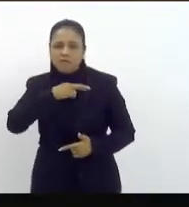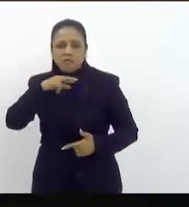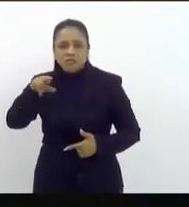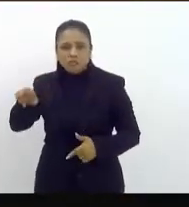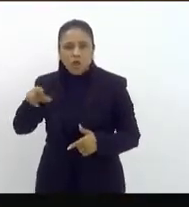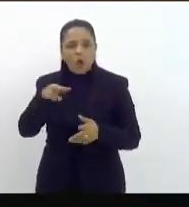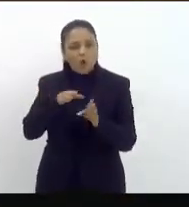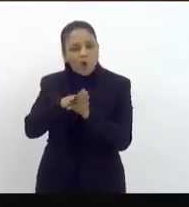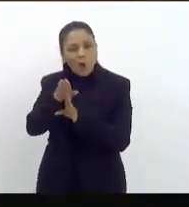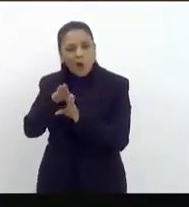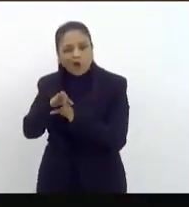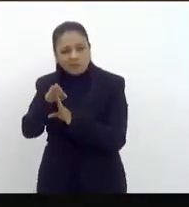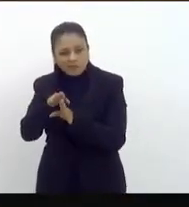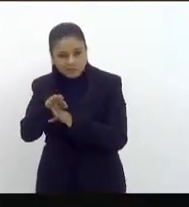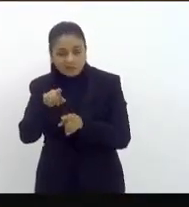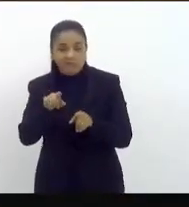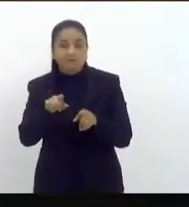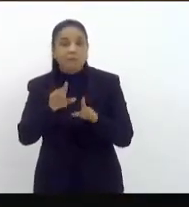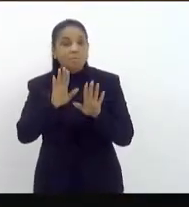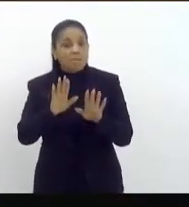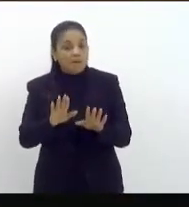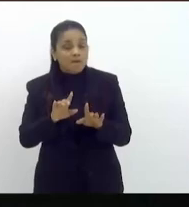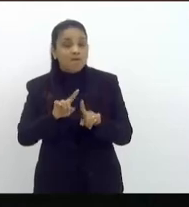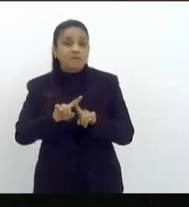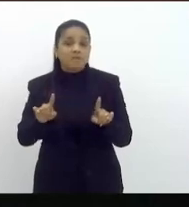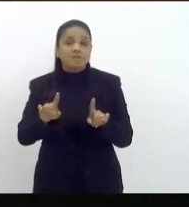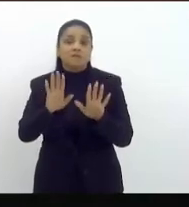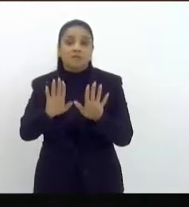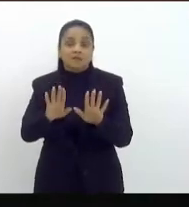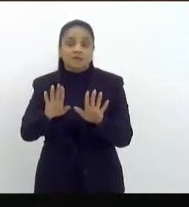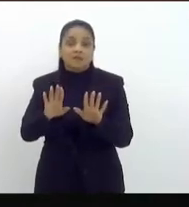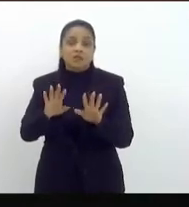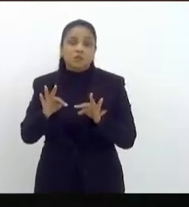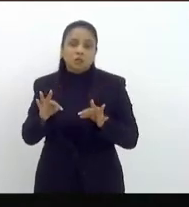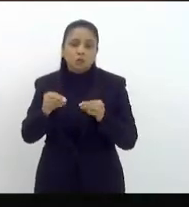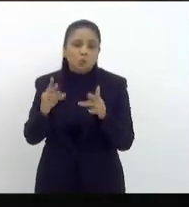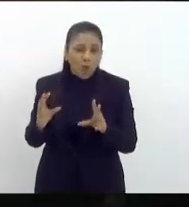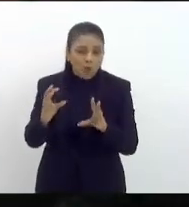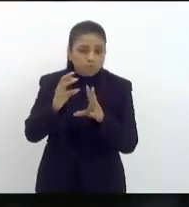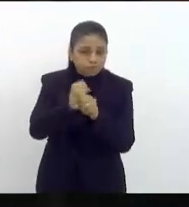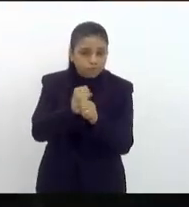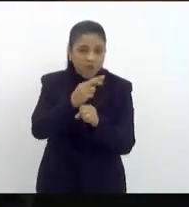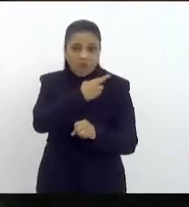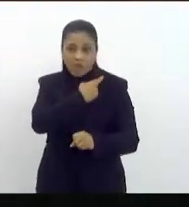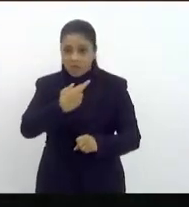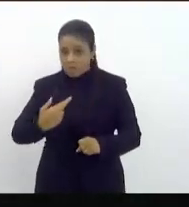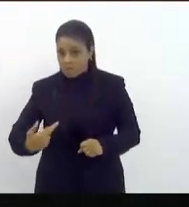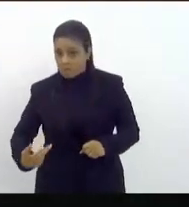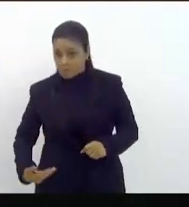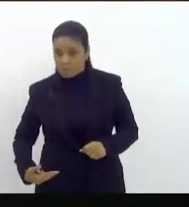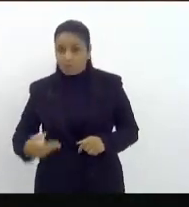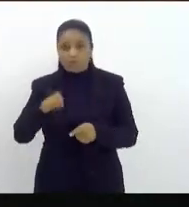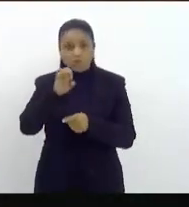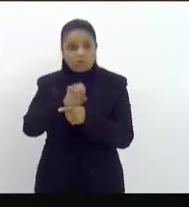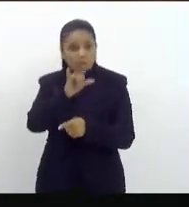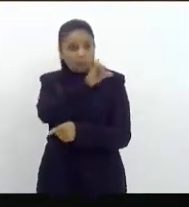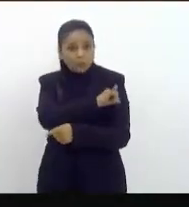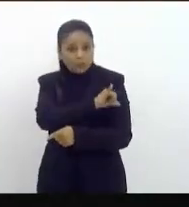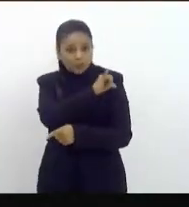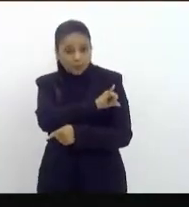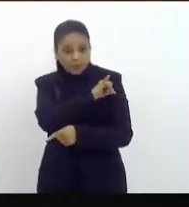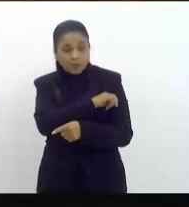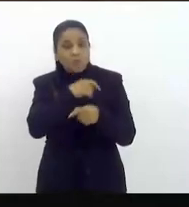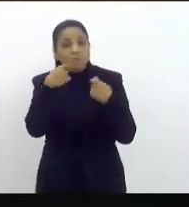diversas orientações mas sobretudo acumulando no entendimento de que a república o estado do Rio de Janeiro sobretudo